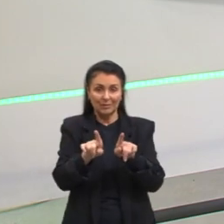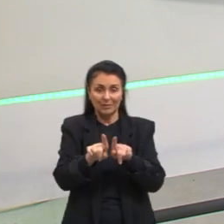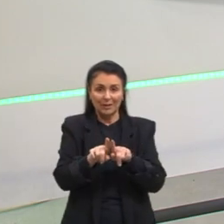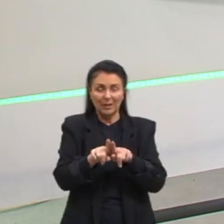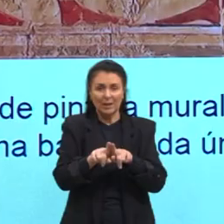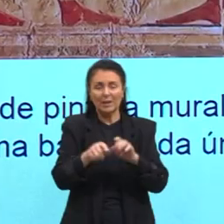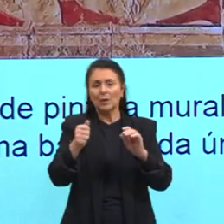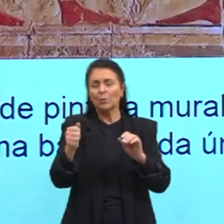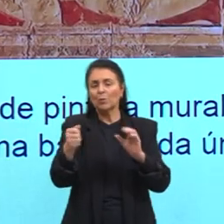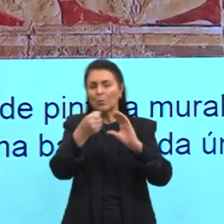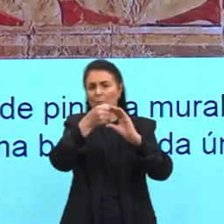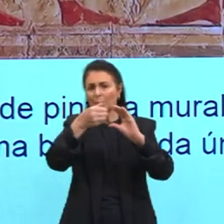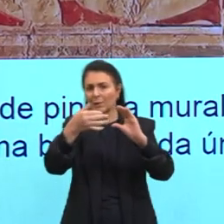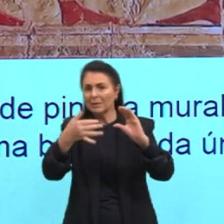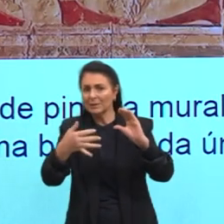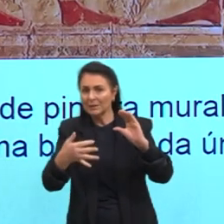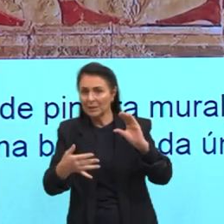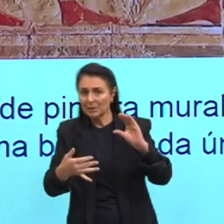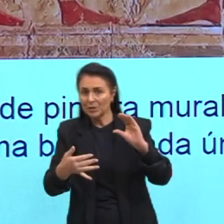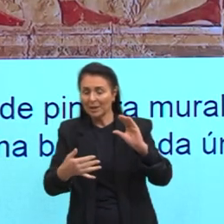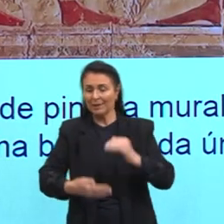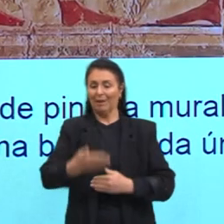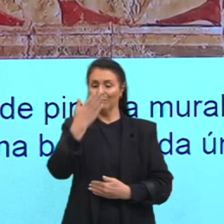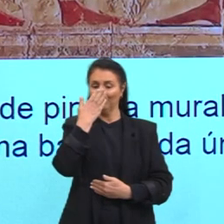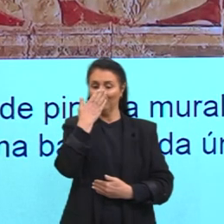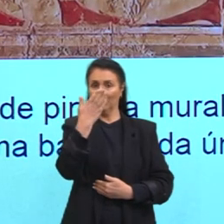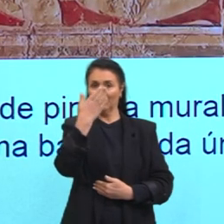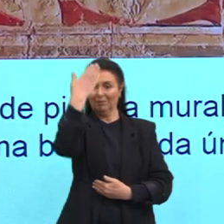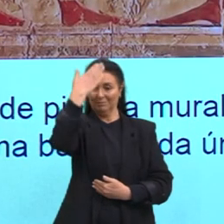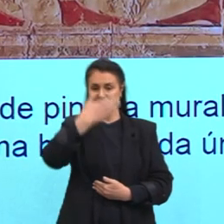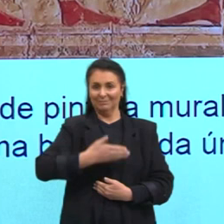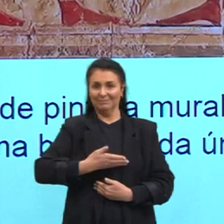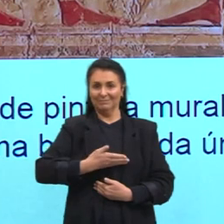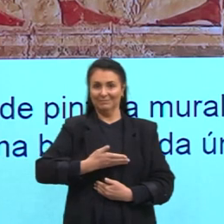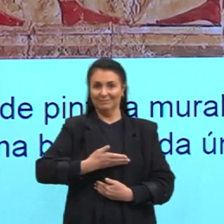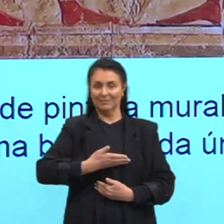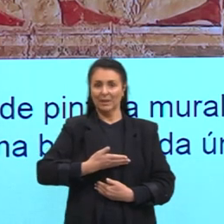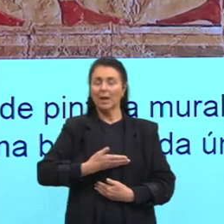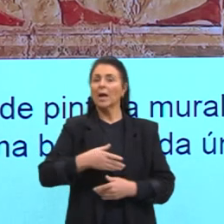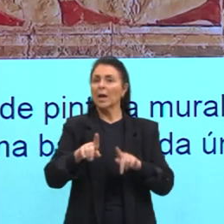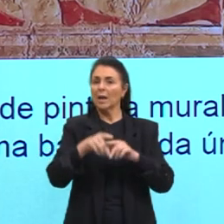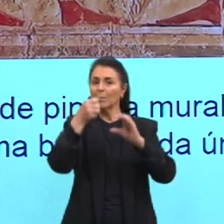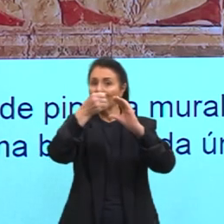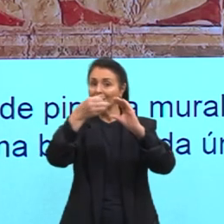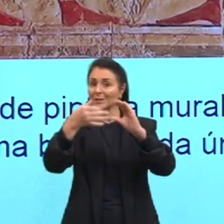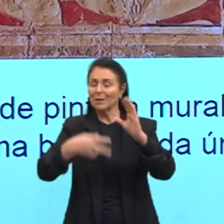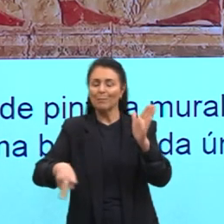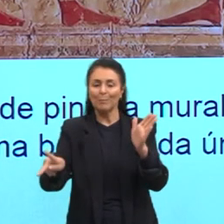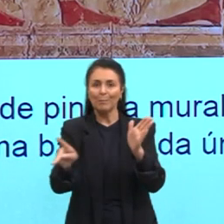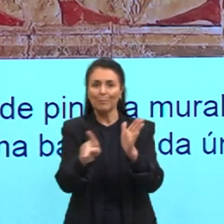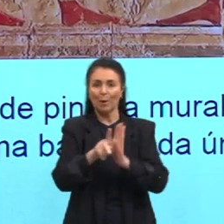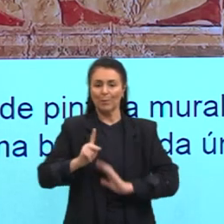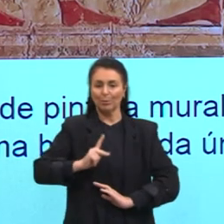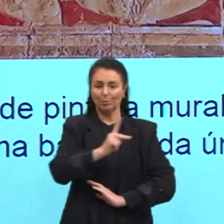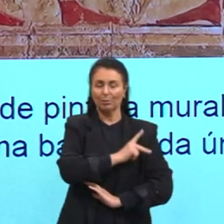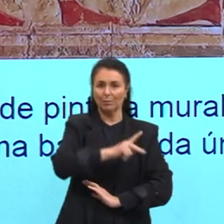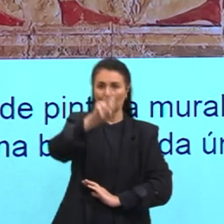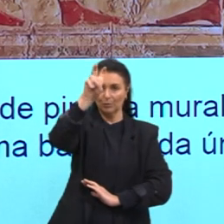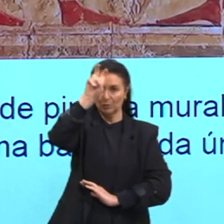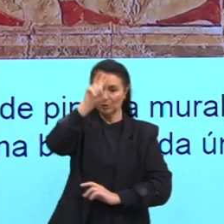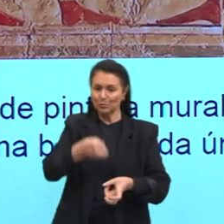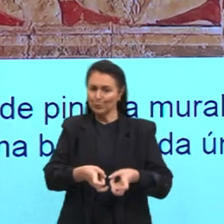essa característica lei da frontalidade essa é uma característica muito importante muito peculiar do Povo Egito gente a gente